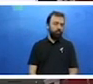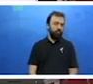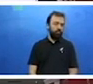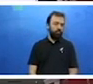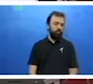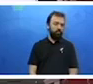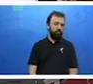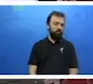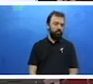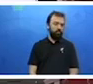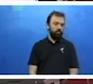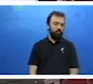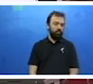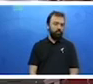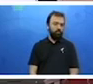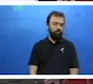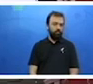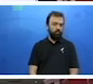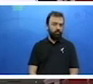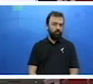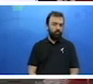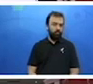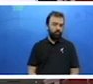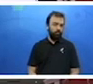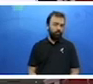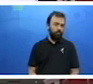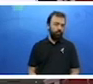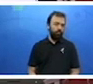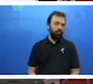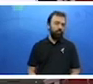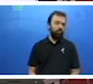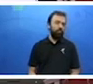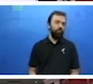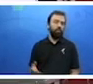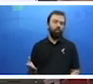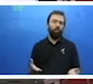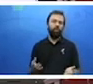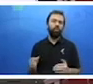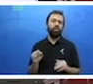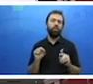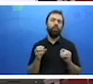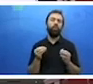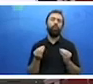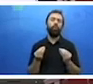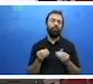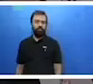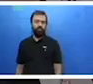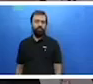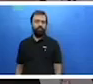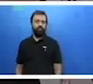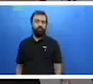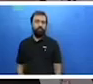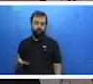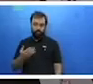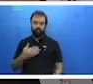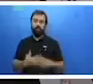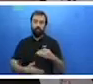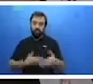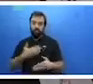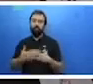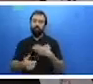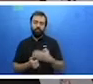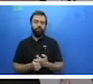nosso estado aqui de São Paulo fazia parte do Sul. E a hoje? É desse jeito? Então,